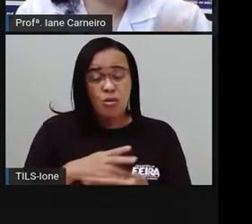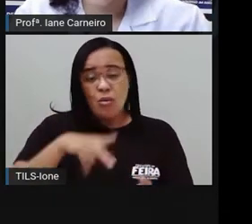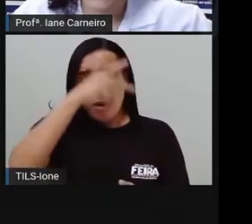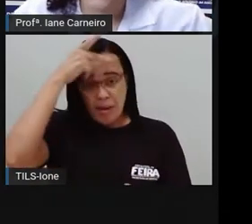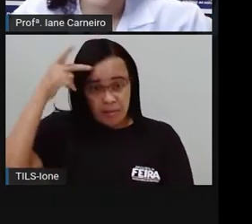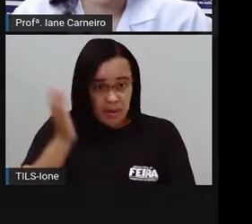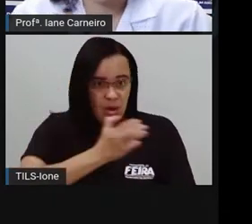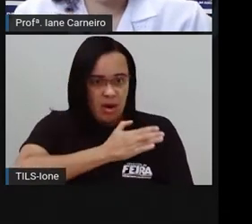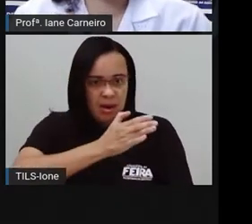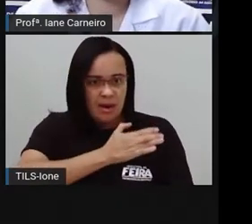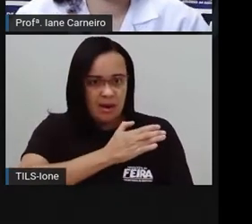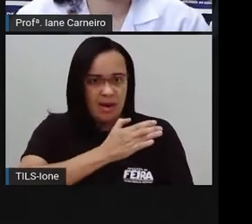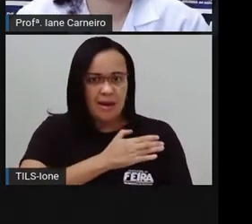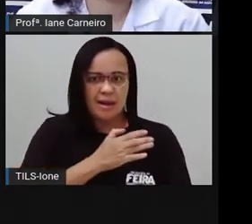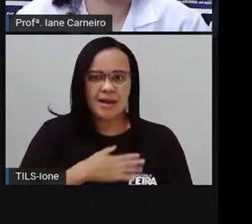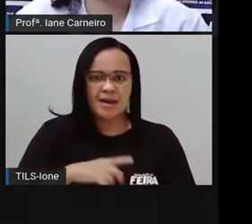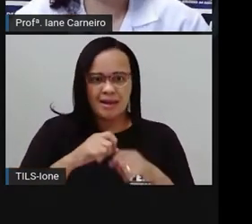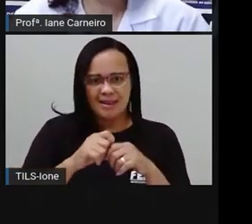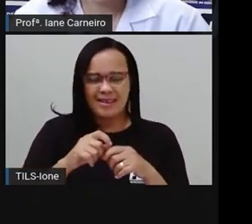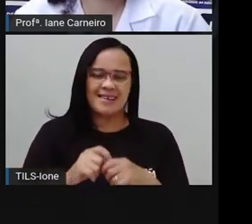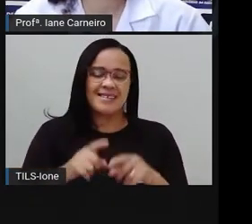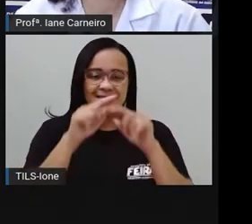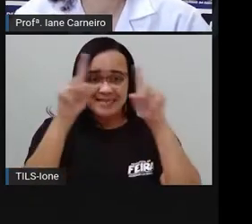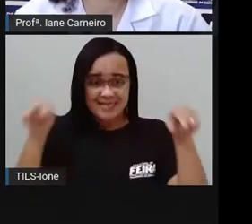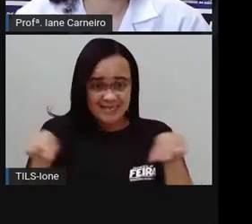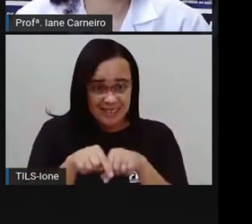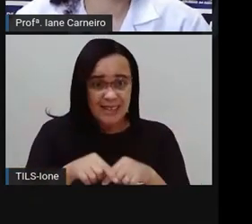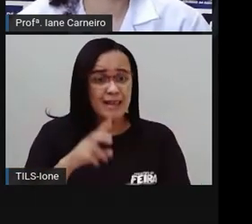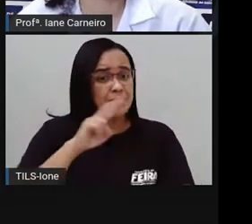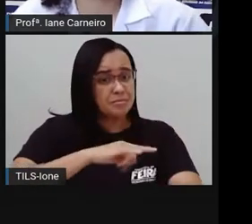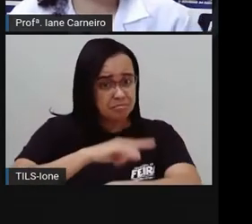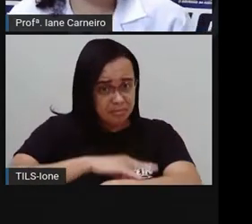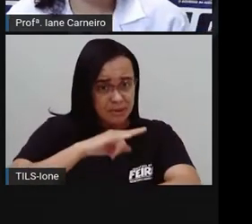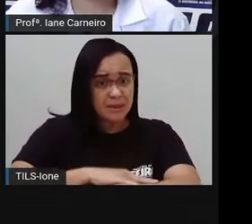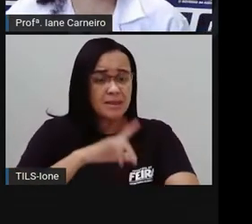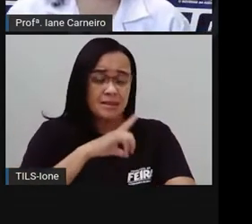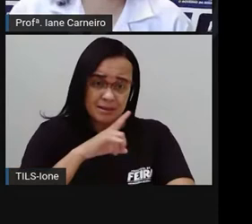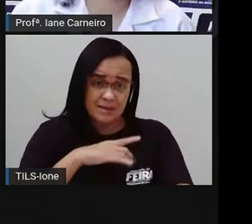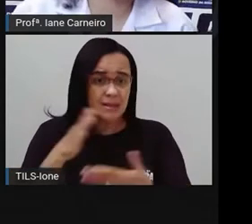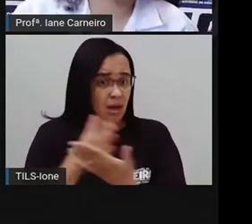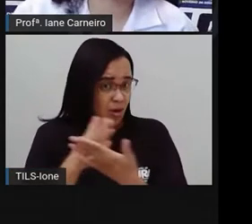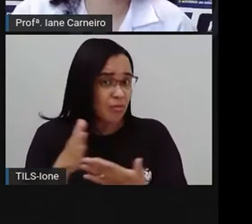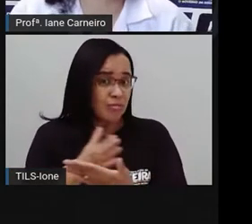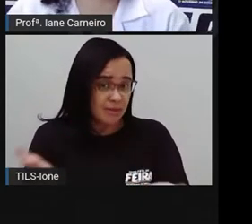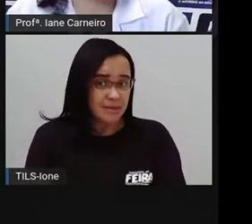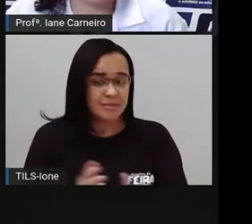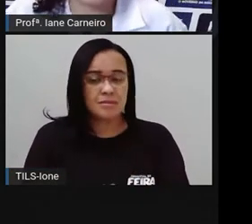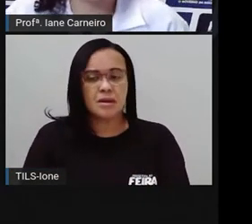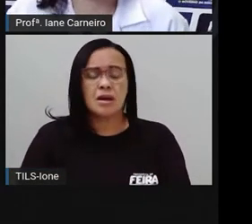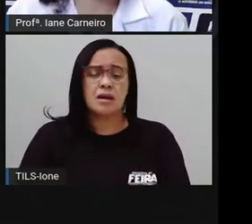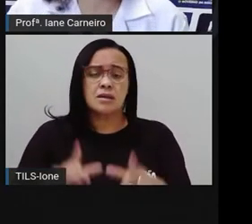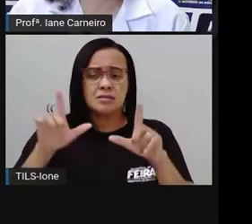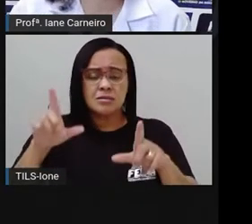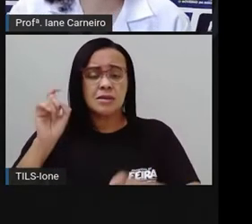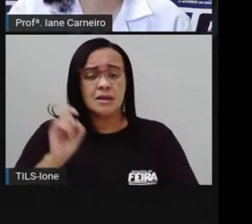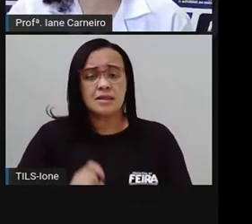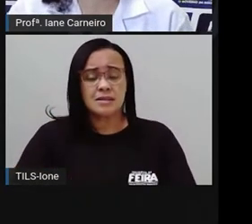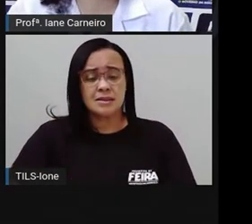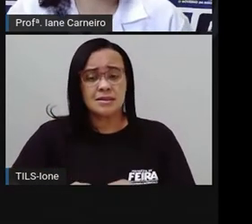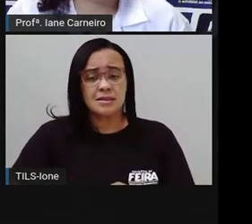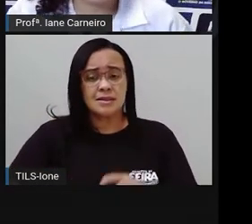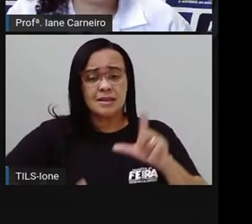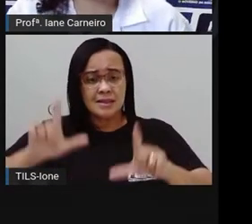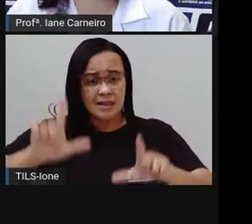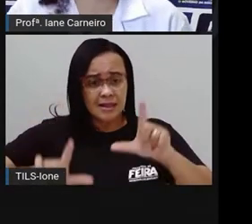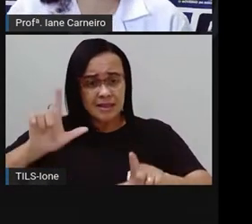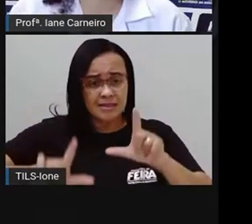televisão no banheiro, né? Imagine. Televisão no banheiro, né? A televisão também a gente pode colocar no quarto. Tem gente